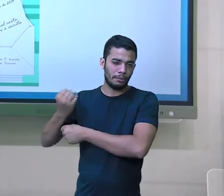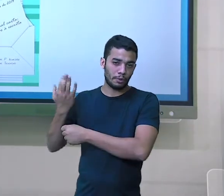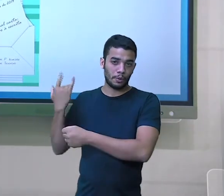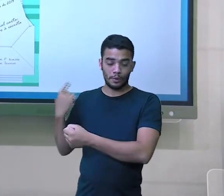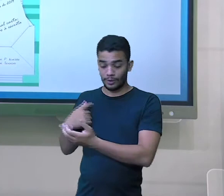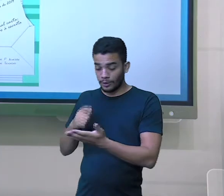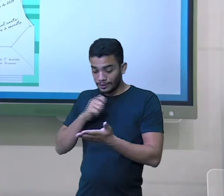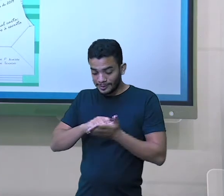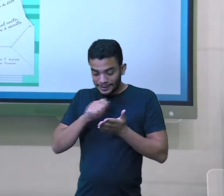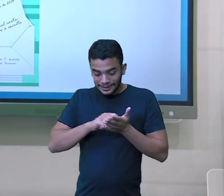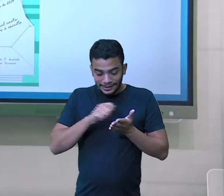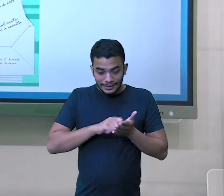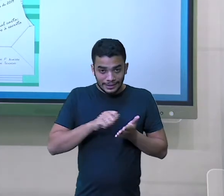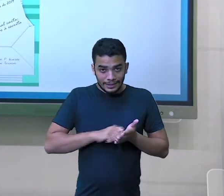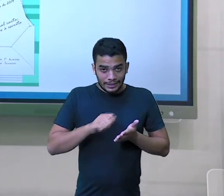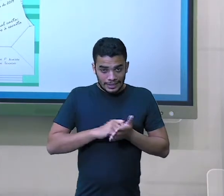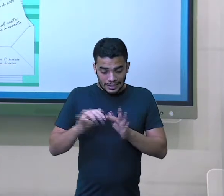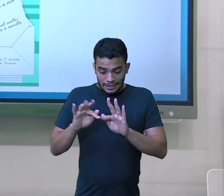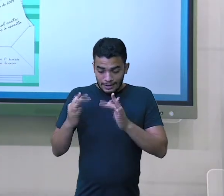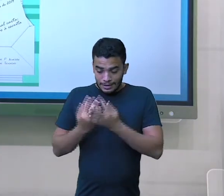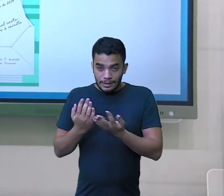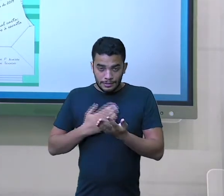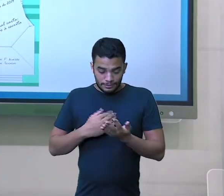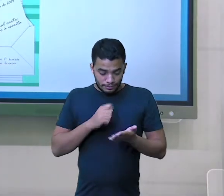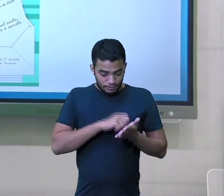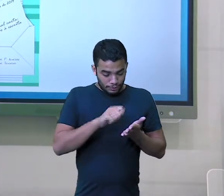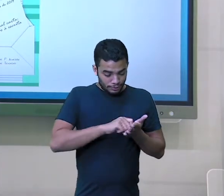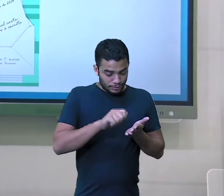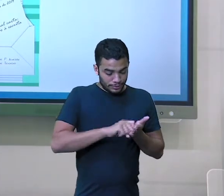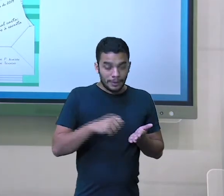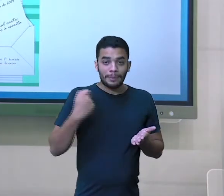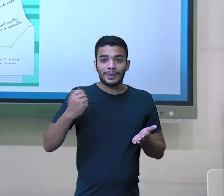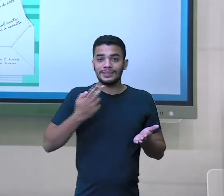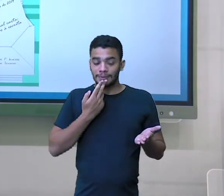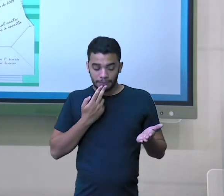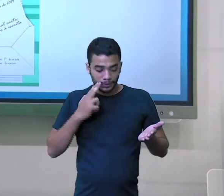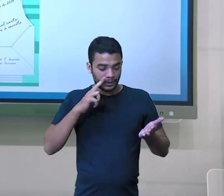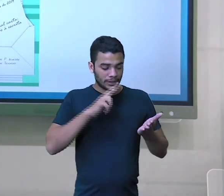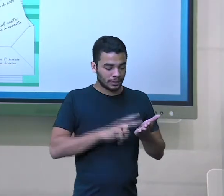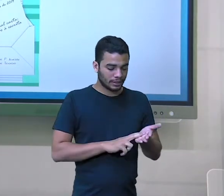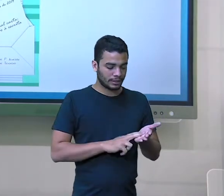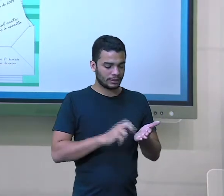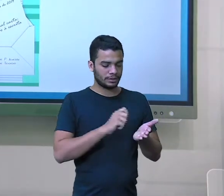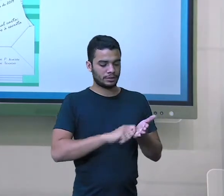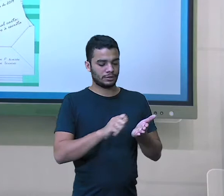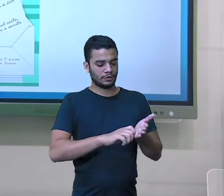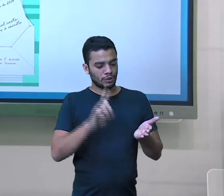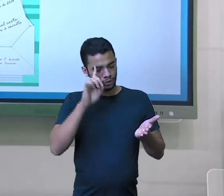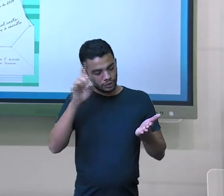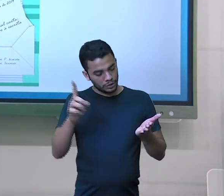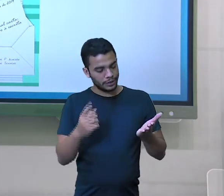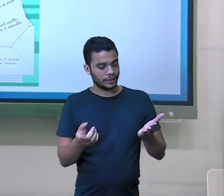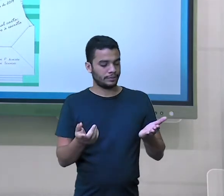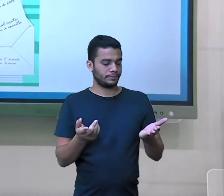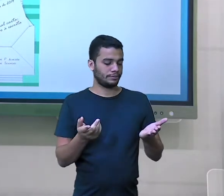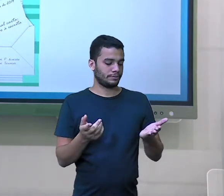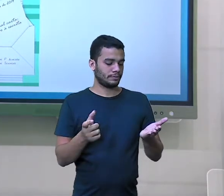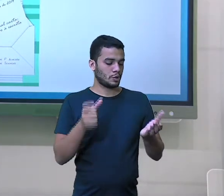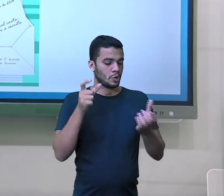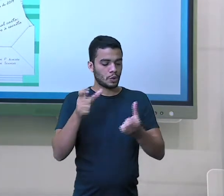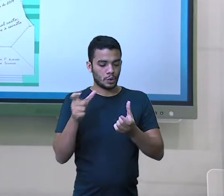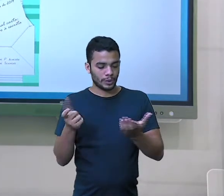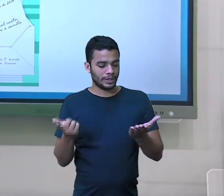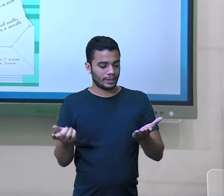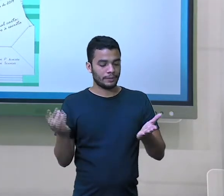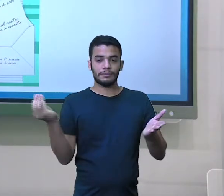de selo, né? Para que aquela carta fosse enviada. E aí era enviada a carta.